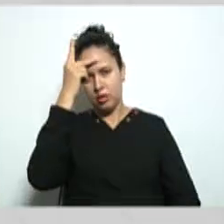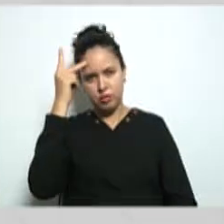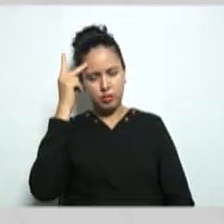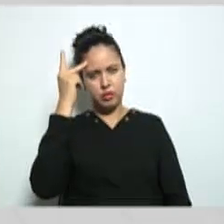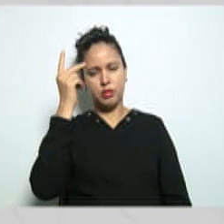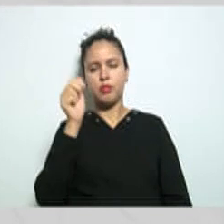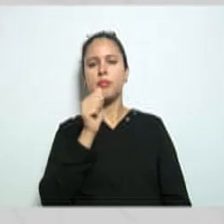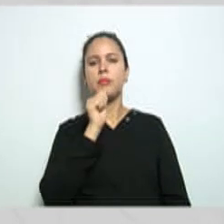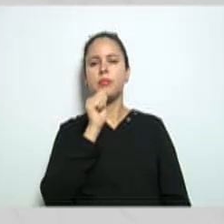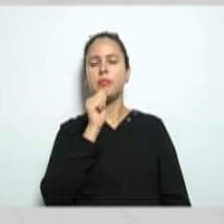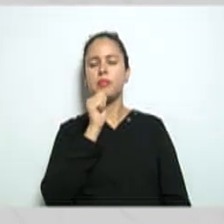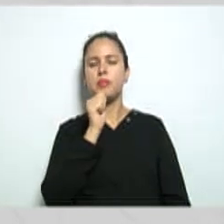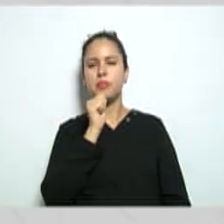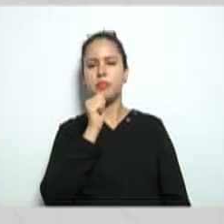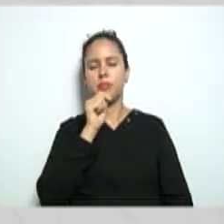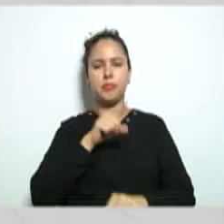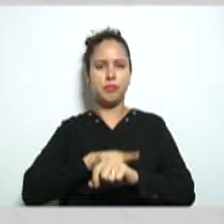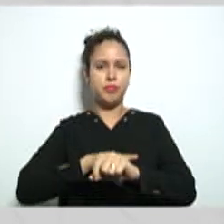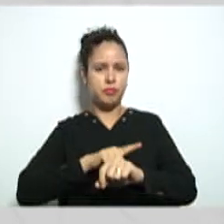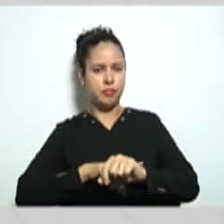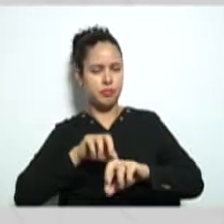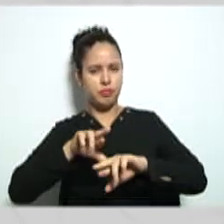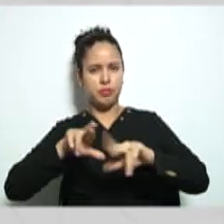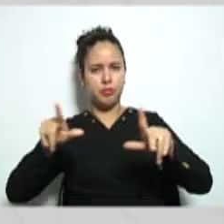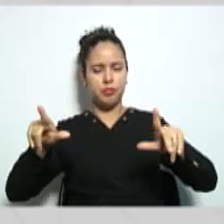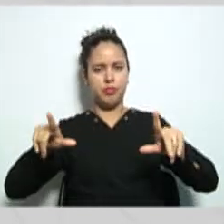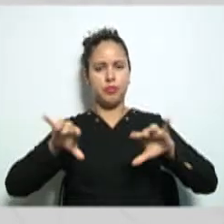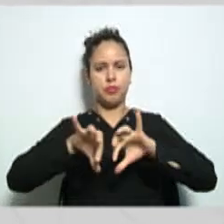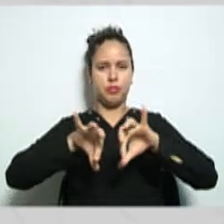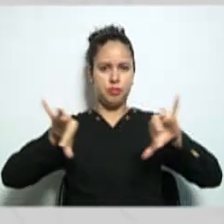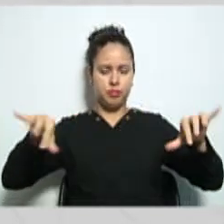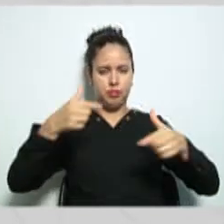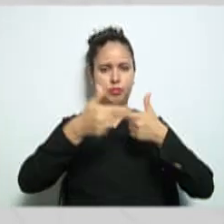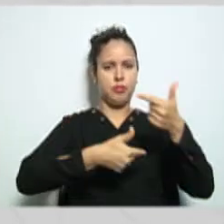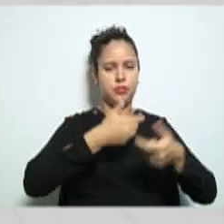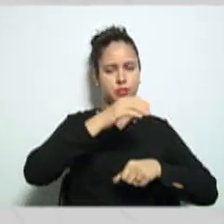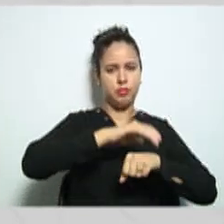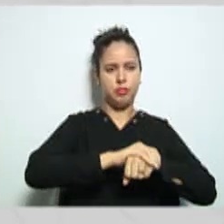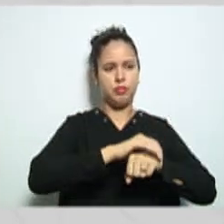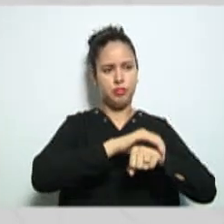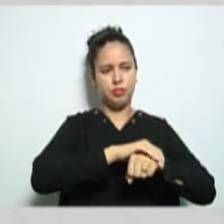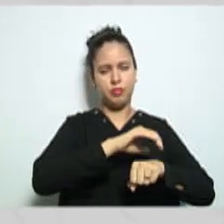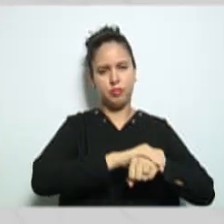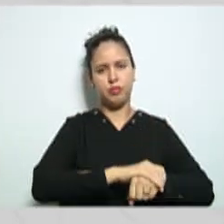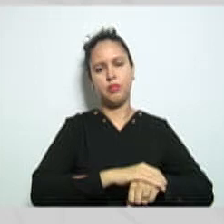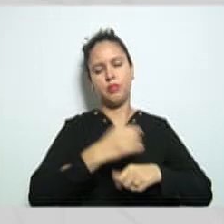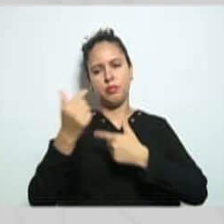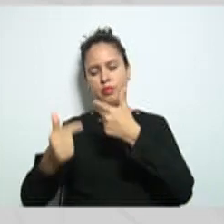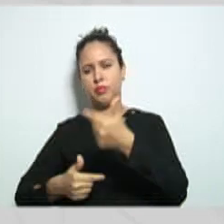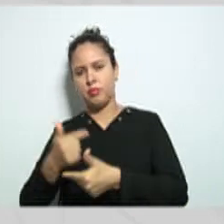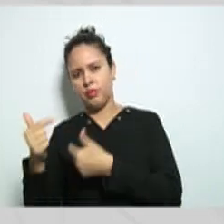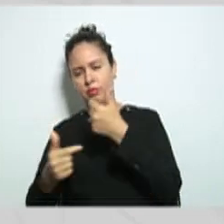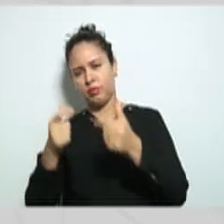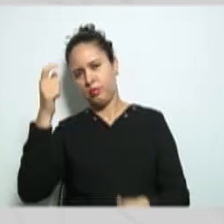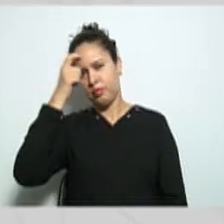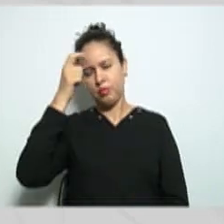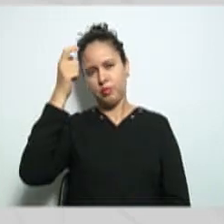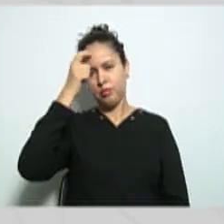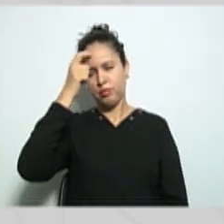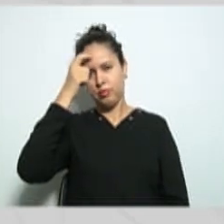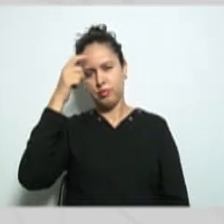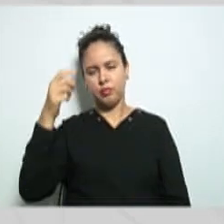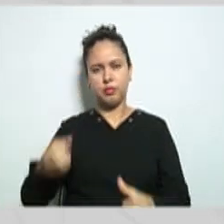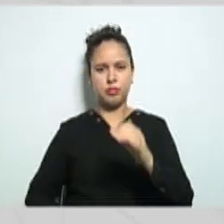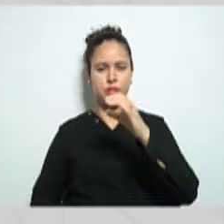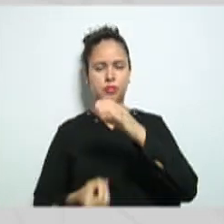têm tempo. Essa diferenciação entre o trabalho manual e o trabalho intelectual deu origem